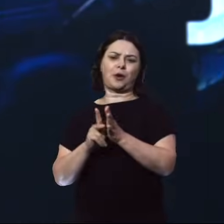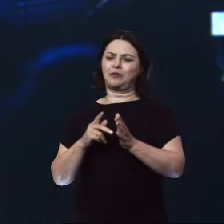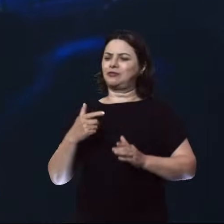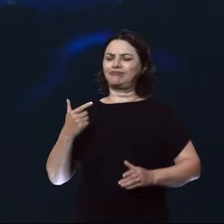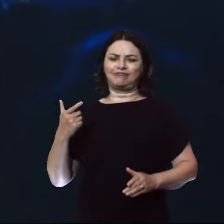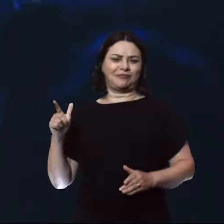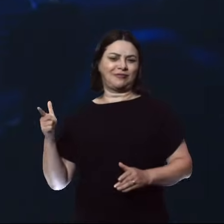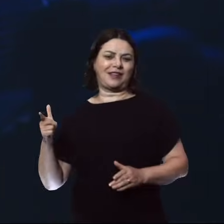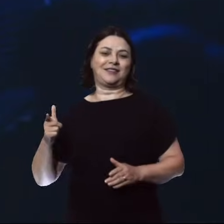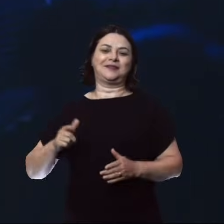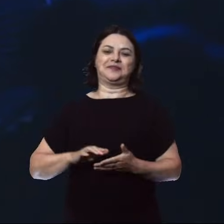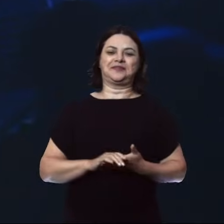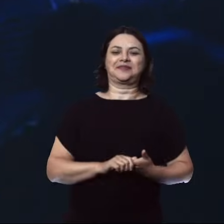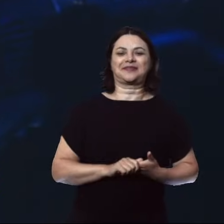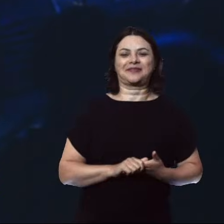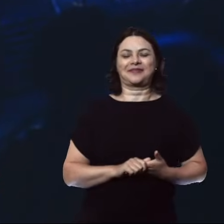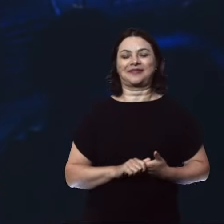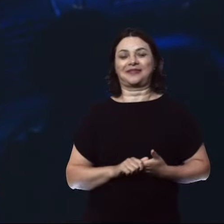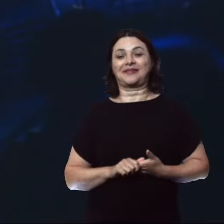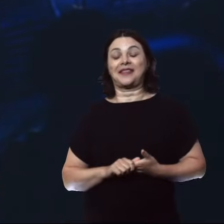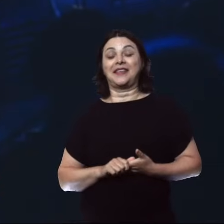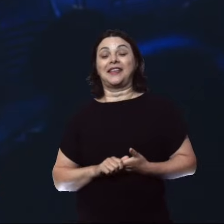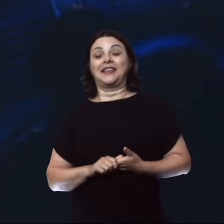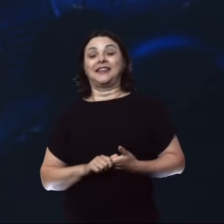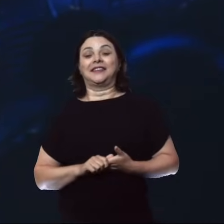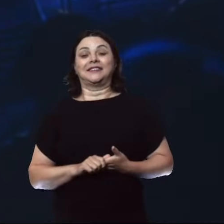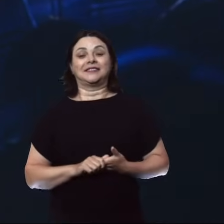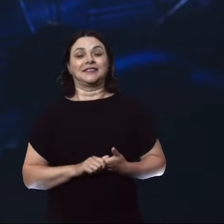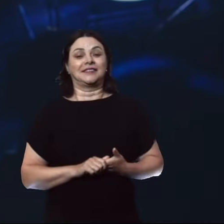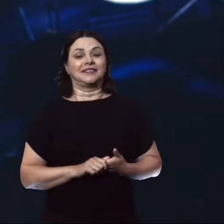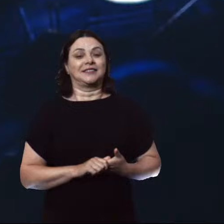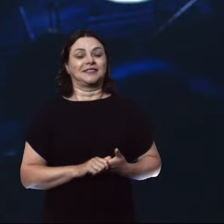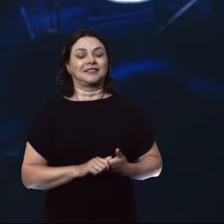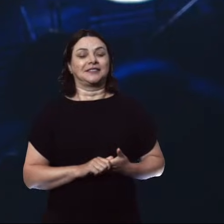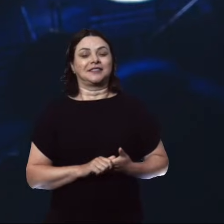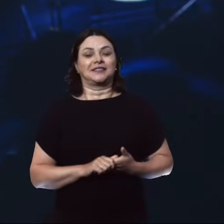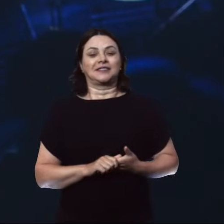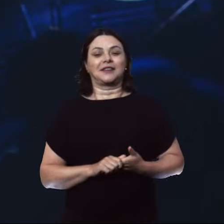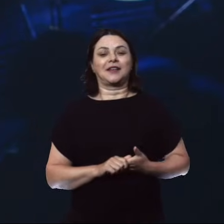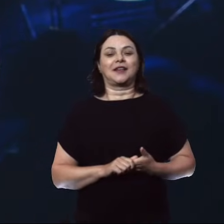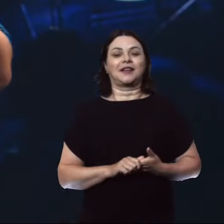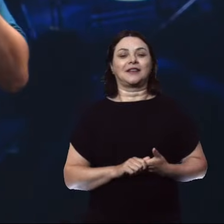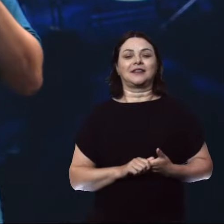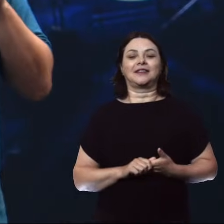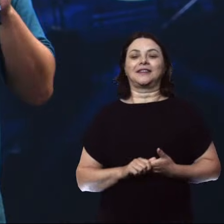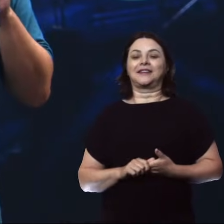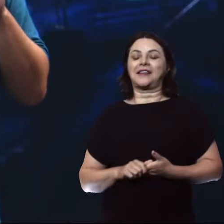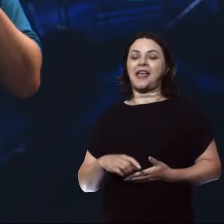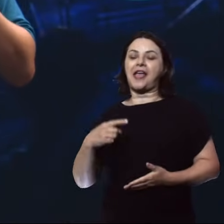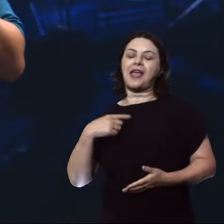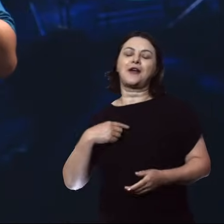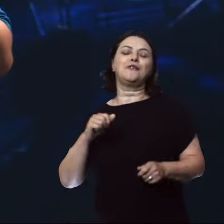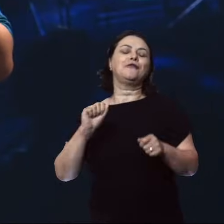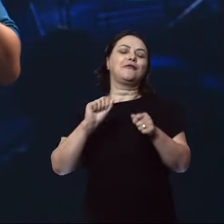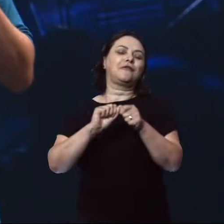um fogo, fazer algo assim. E aí eu confesso que eu me tornei um churrasqueiro